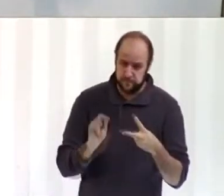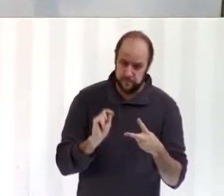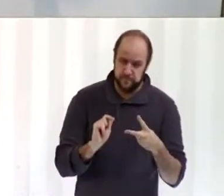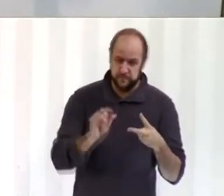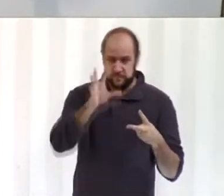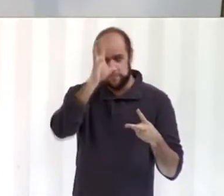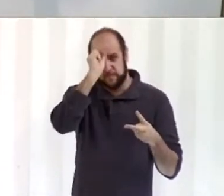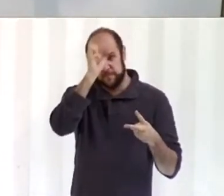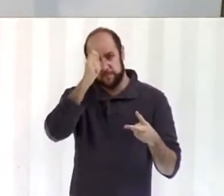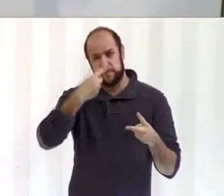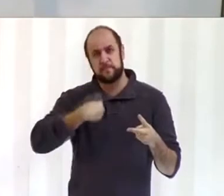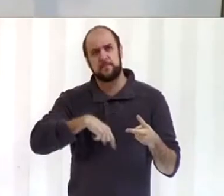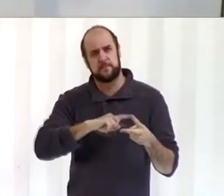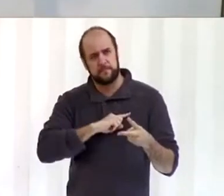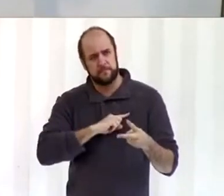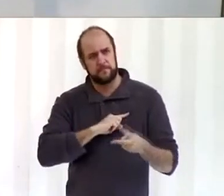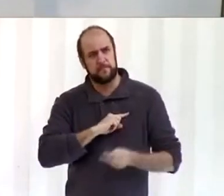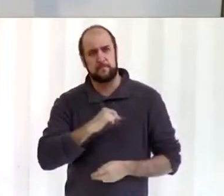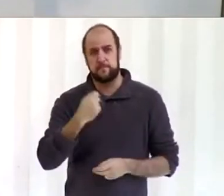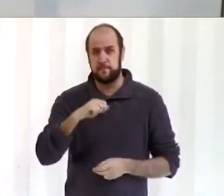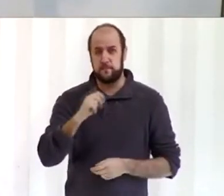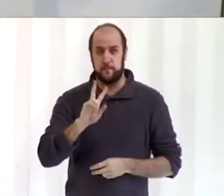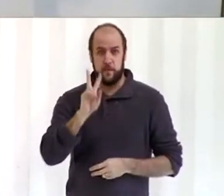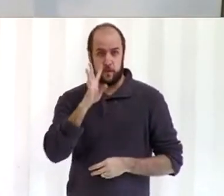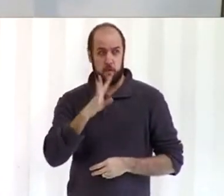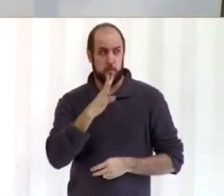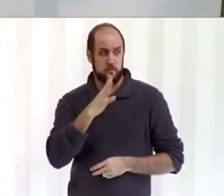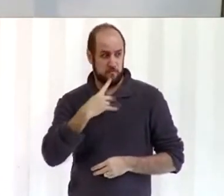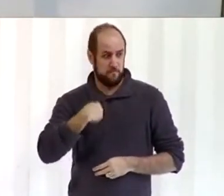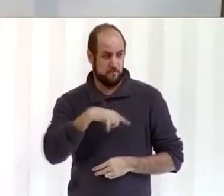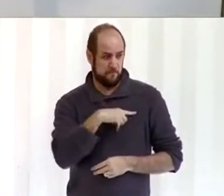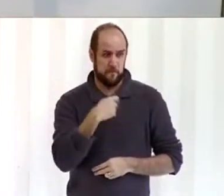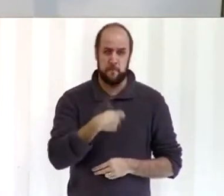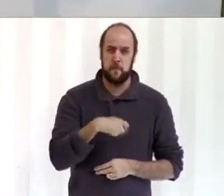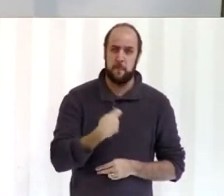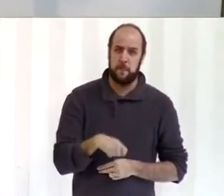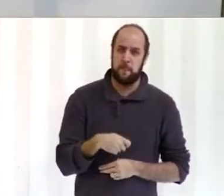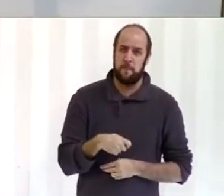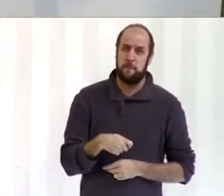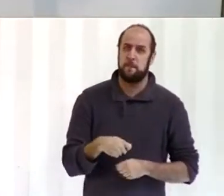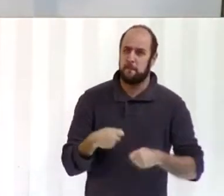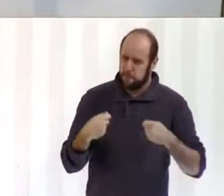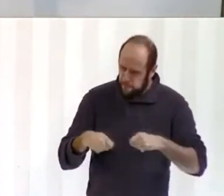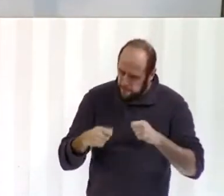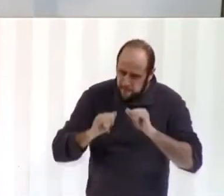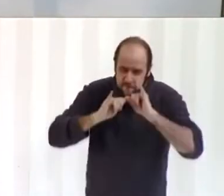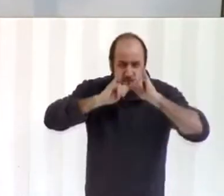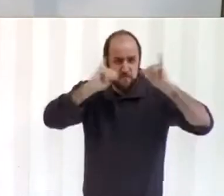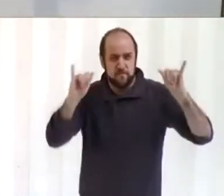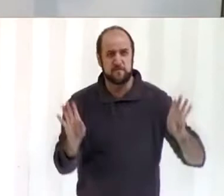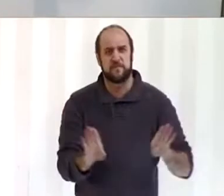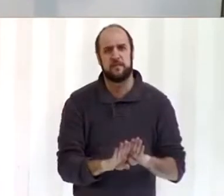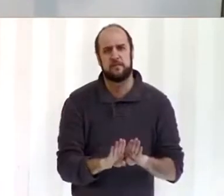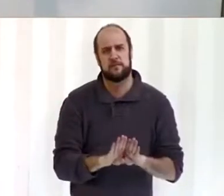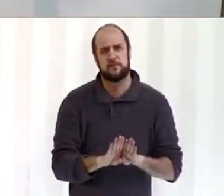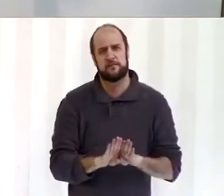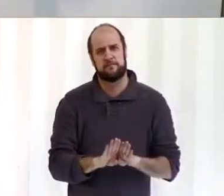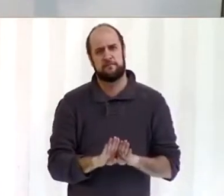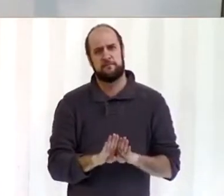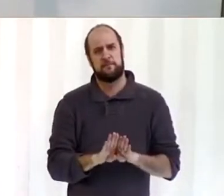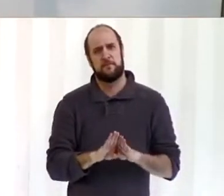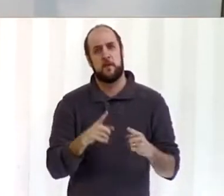precisamos reconhecer a nossa necessidade e precisamos clamar pela ajuda. Porque é isso que aquele